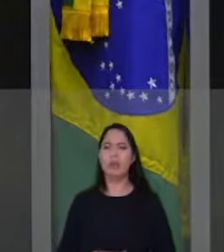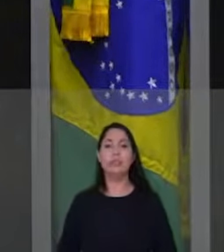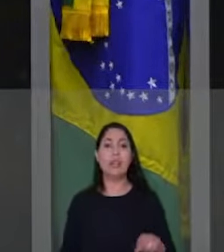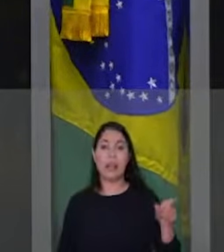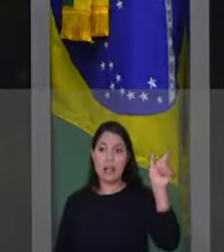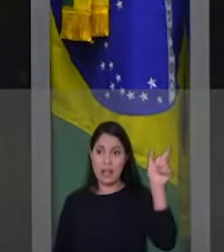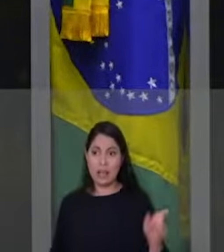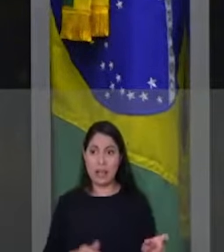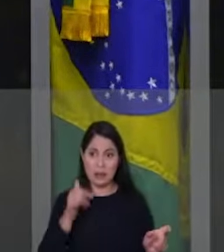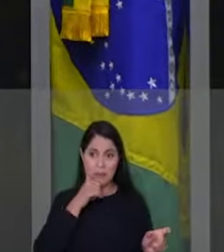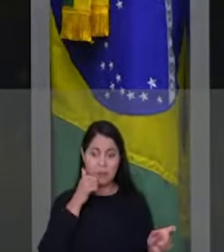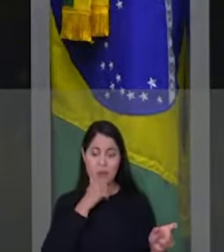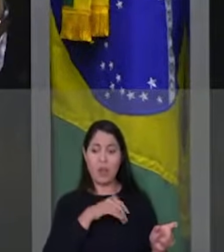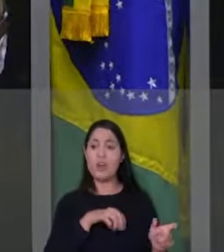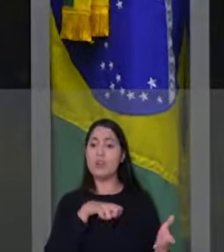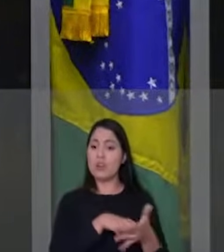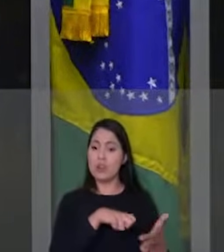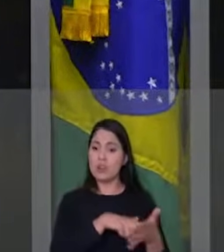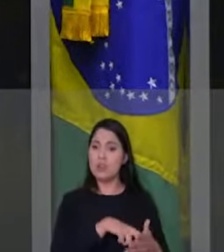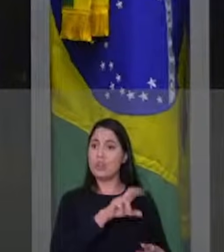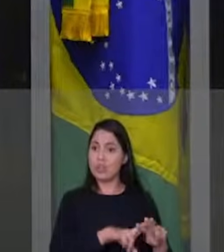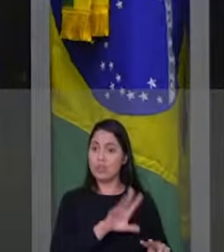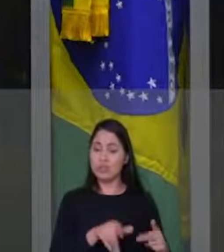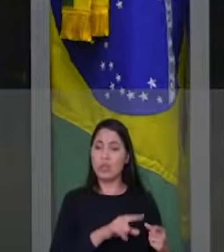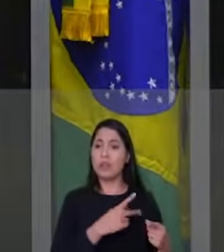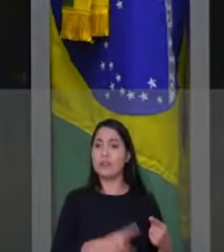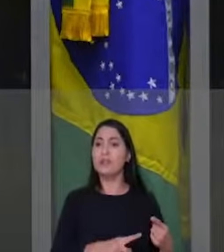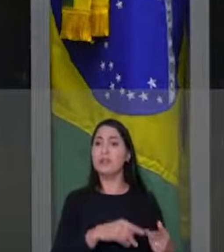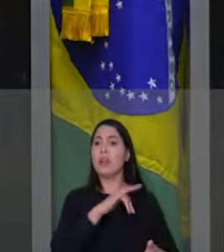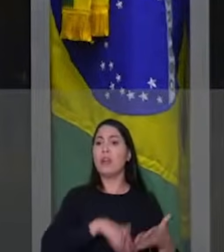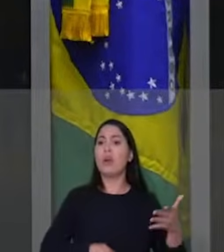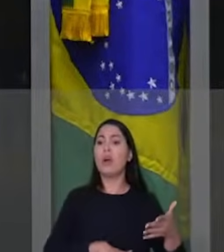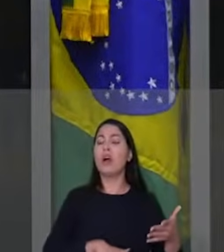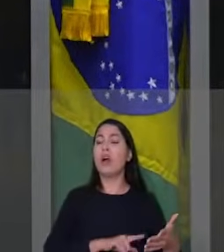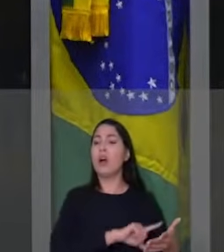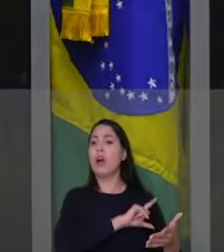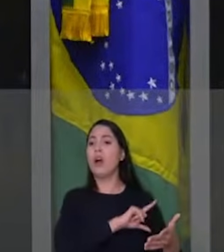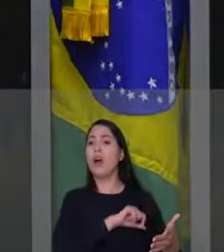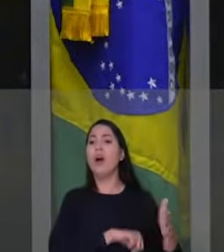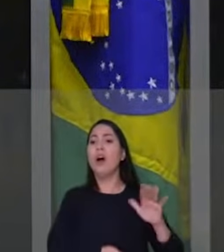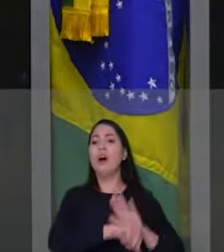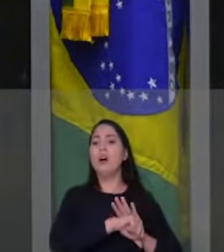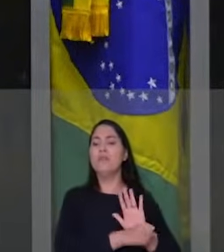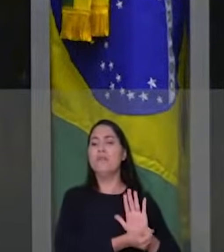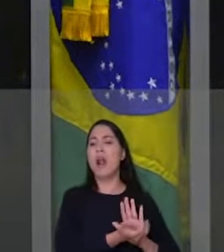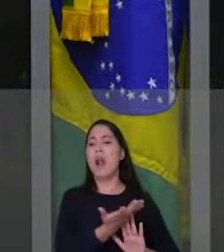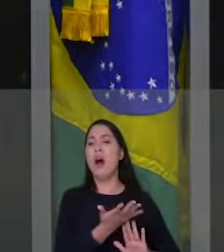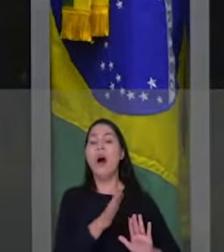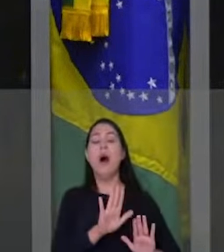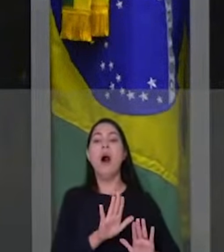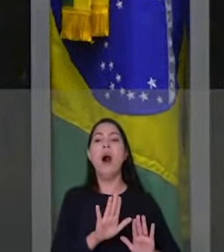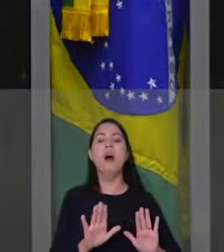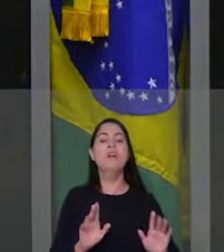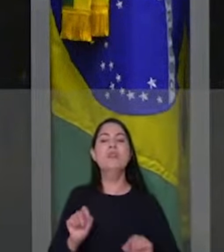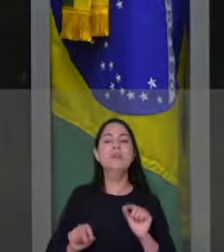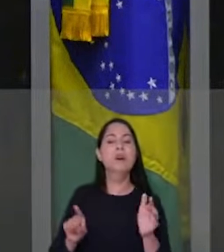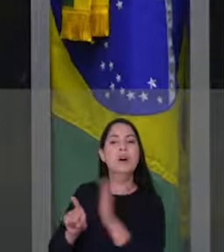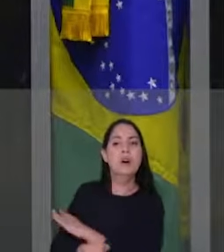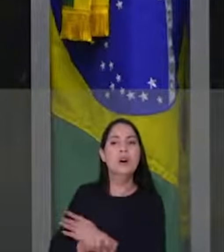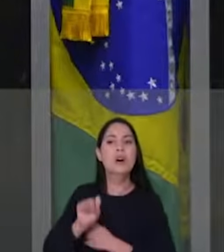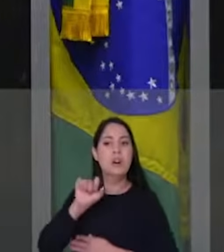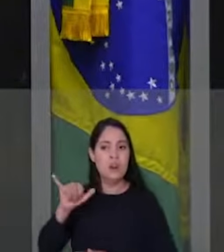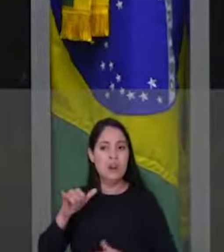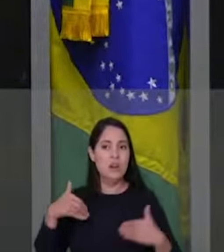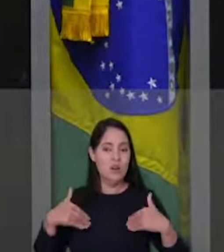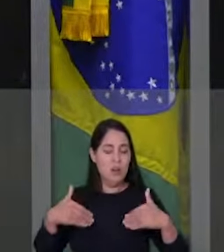condenada, já constava na sua ficha de antecedentes criminais. Se o Ministério da Justiça do